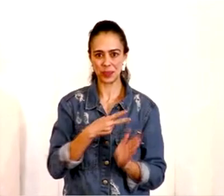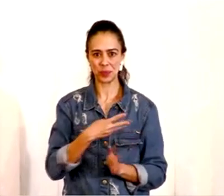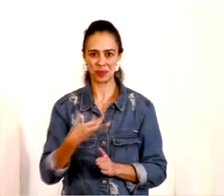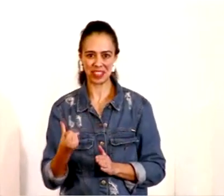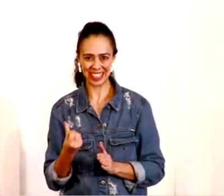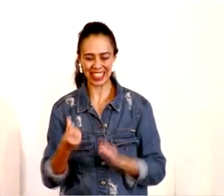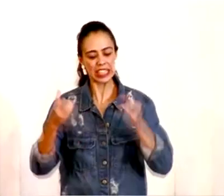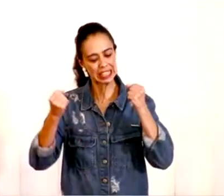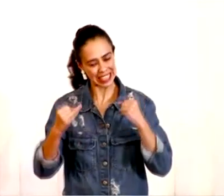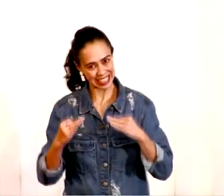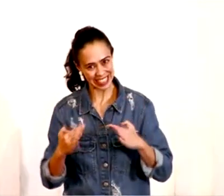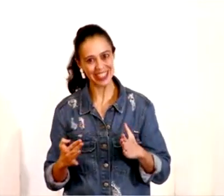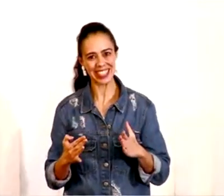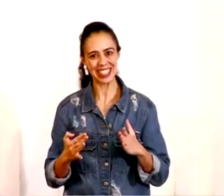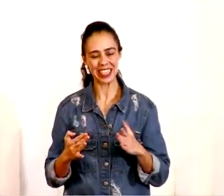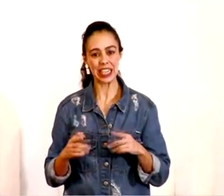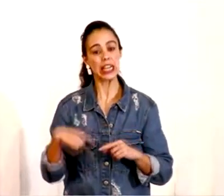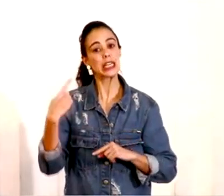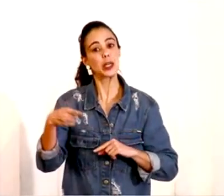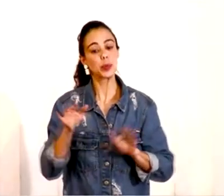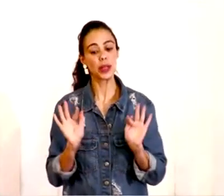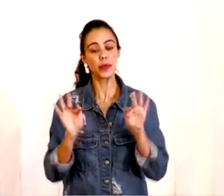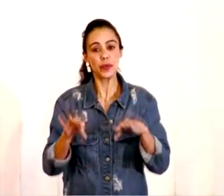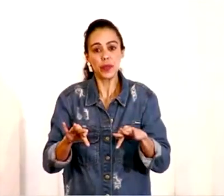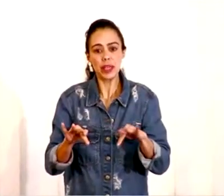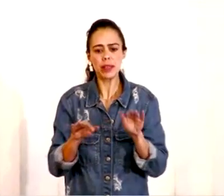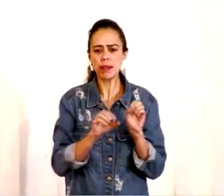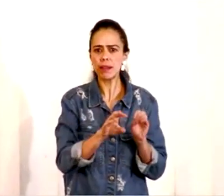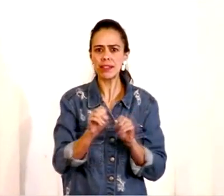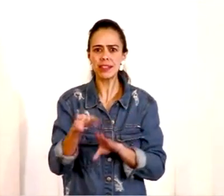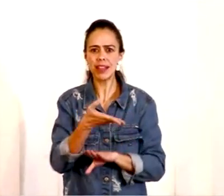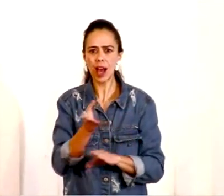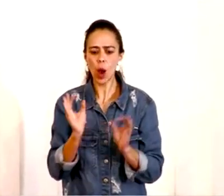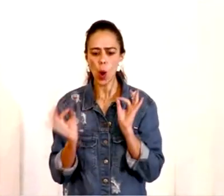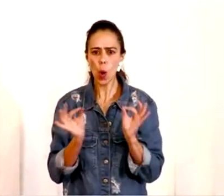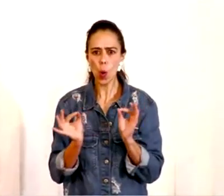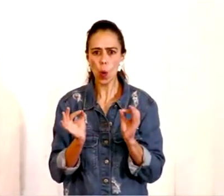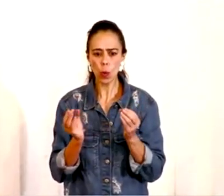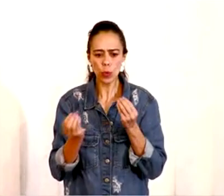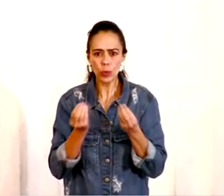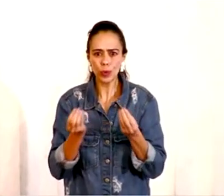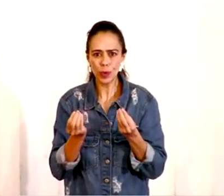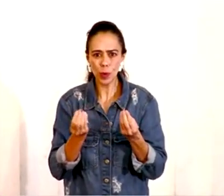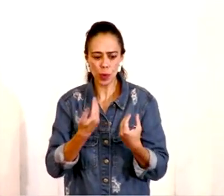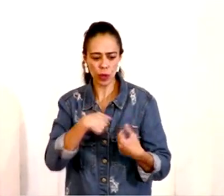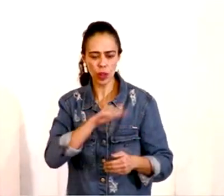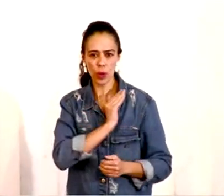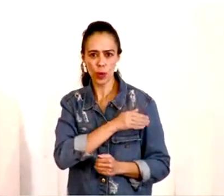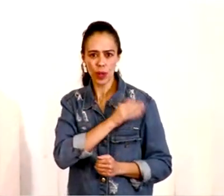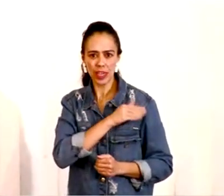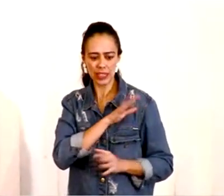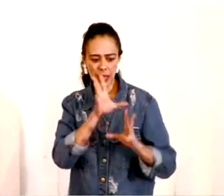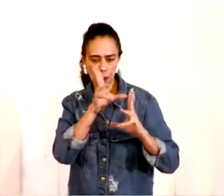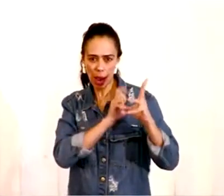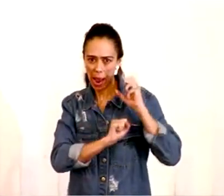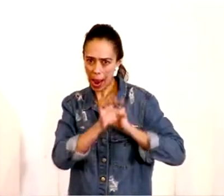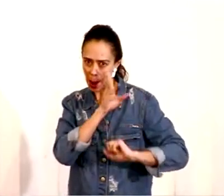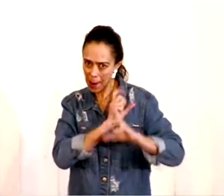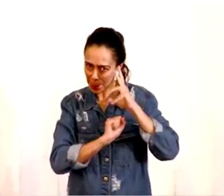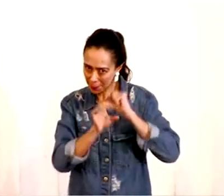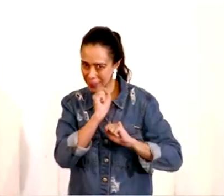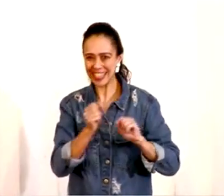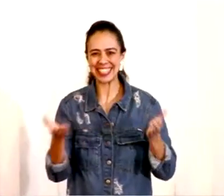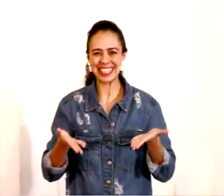e no final, trazer a aplicação para o nosso coração, diante daquilo que vamos aprender essa